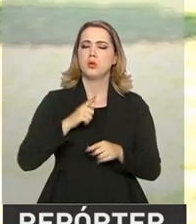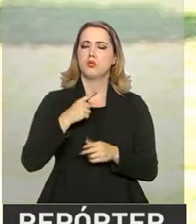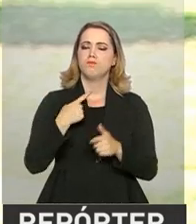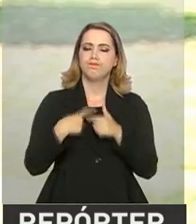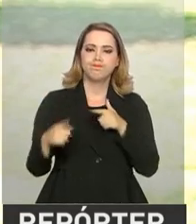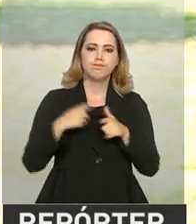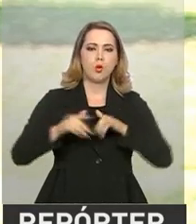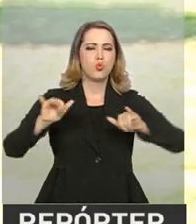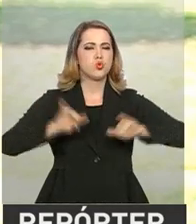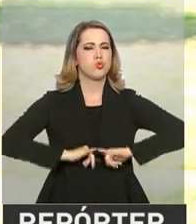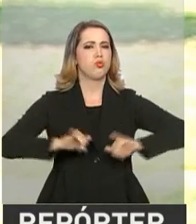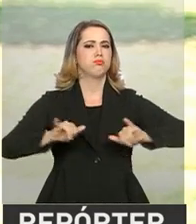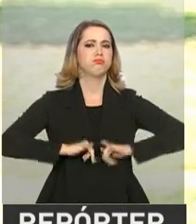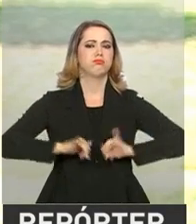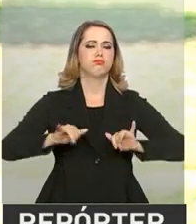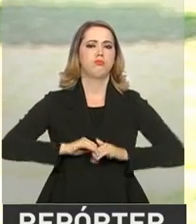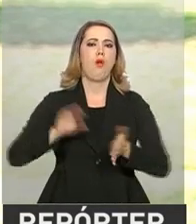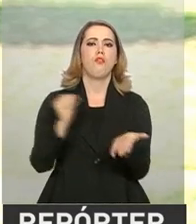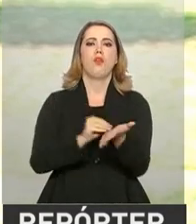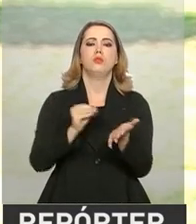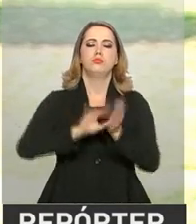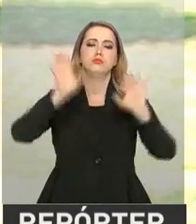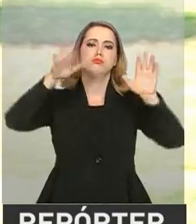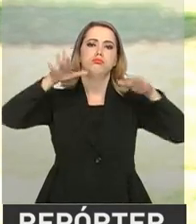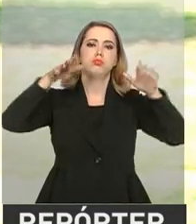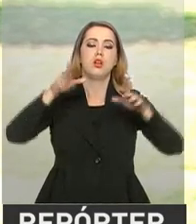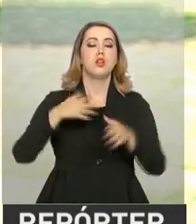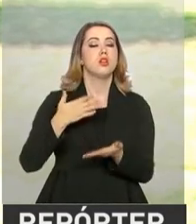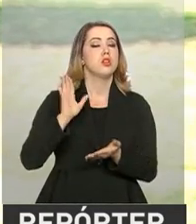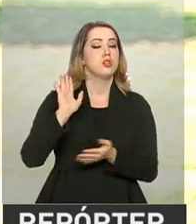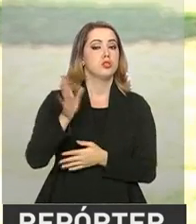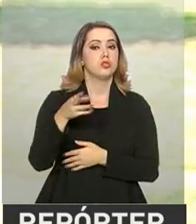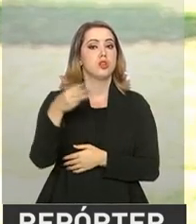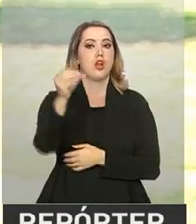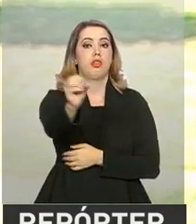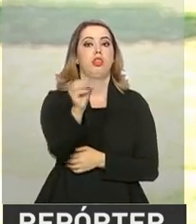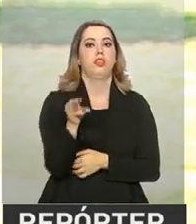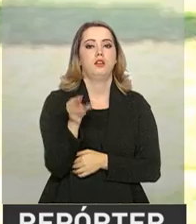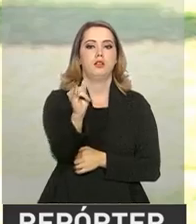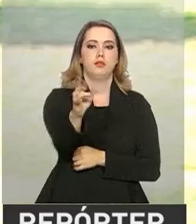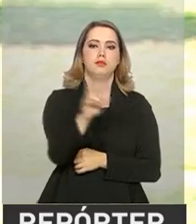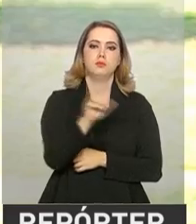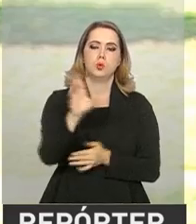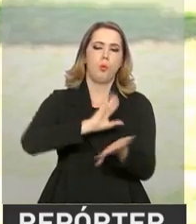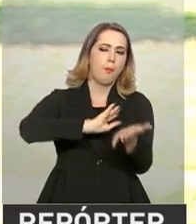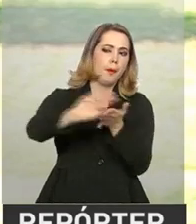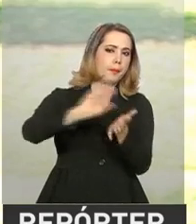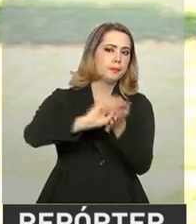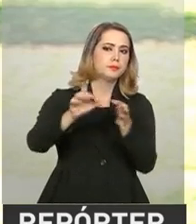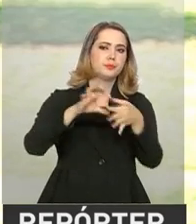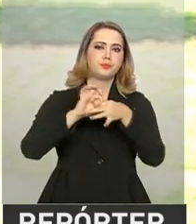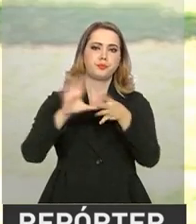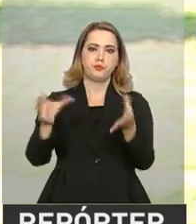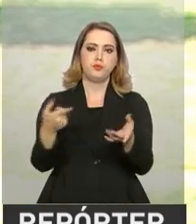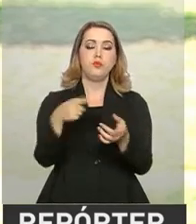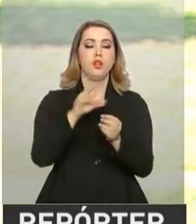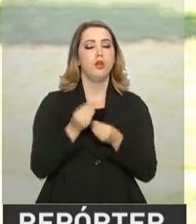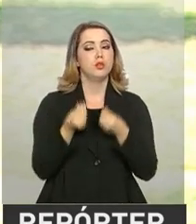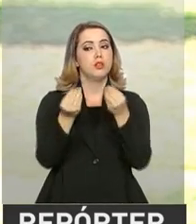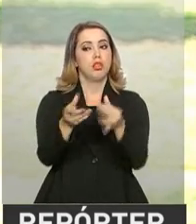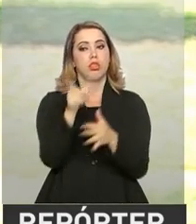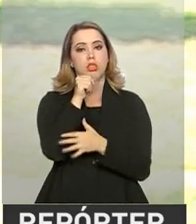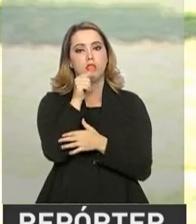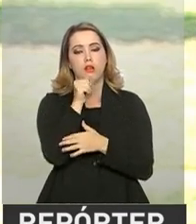com a falta de chuva já somam mais de 30 bilhões de reais. A ideia é garantir o abastecimento e